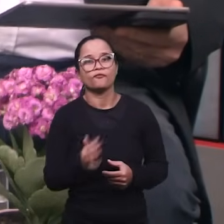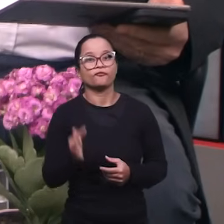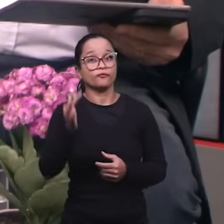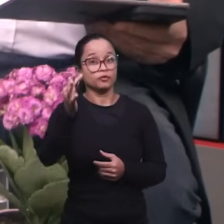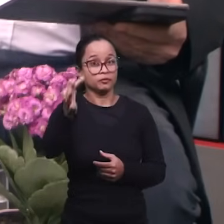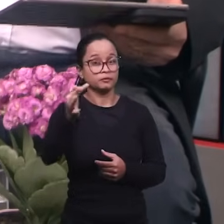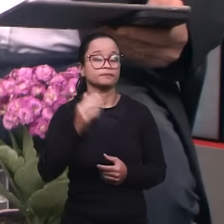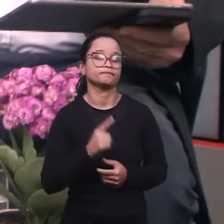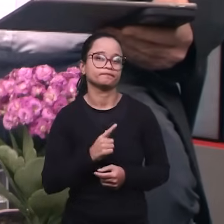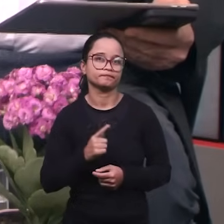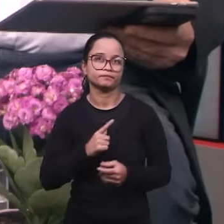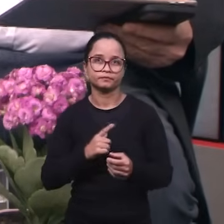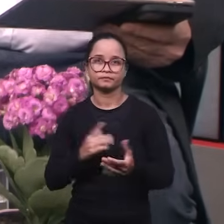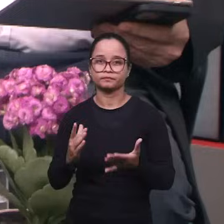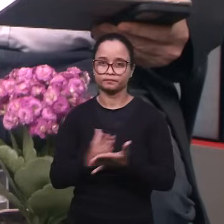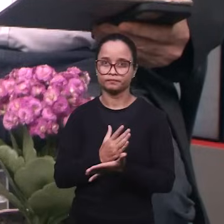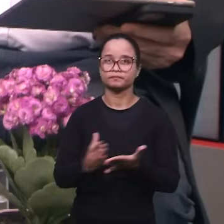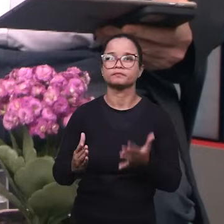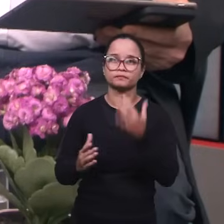no futuro e